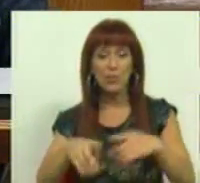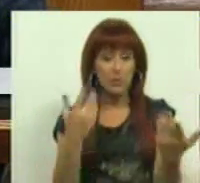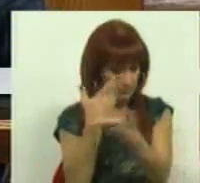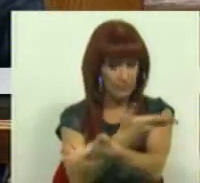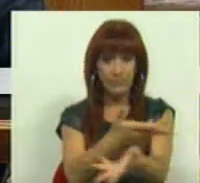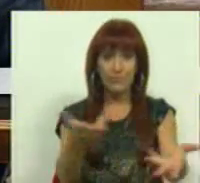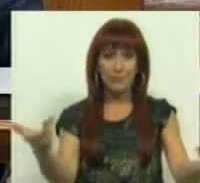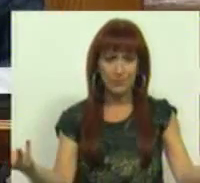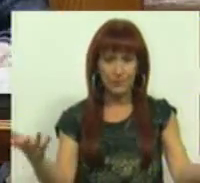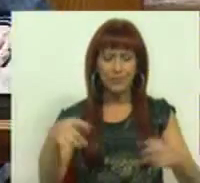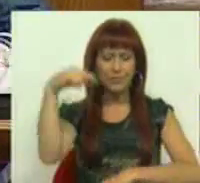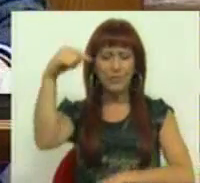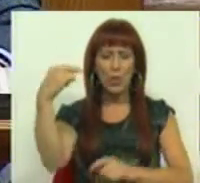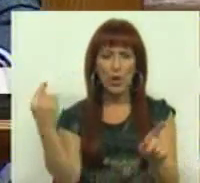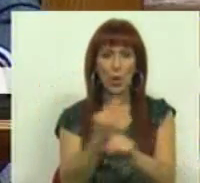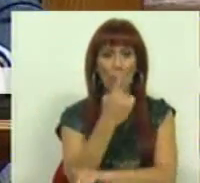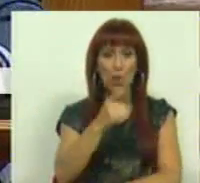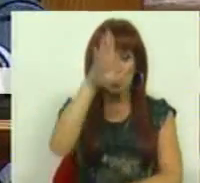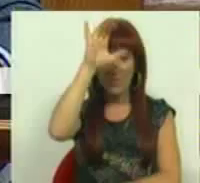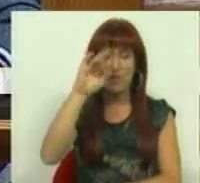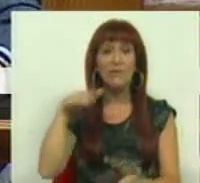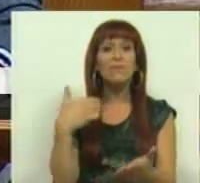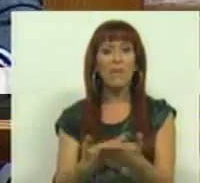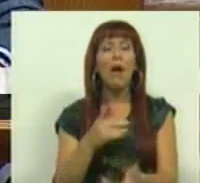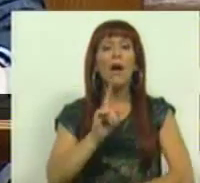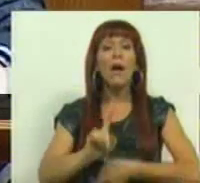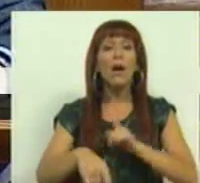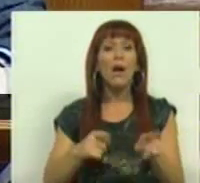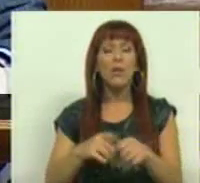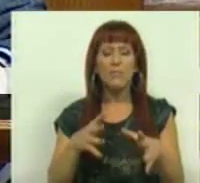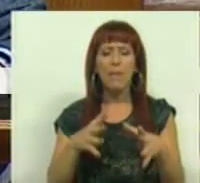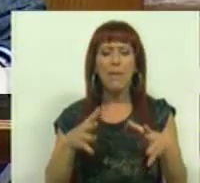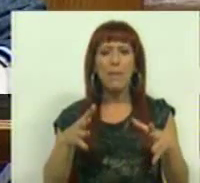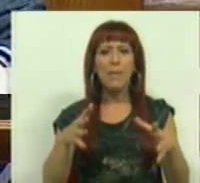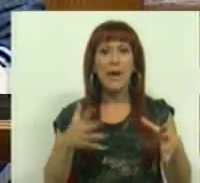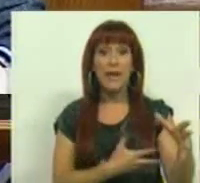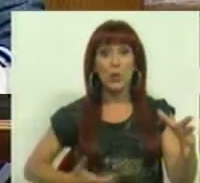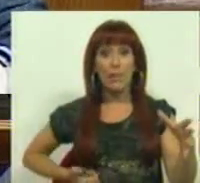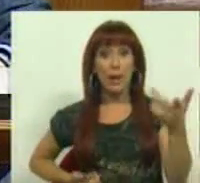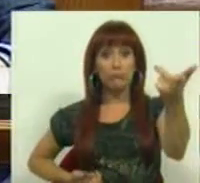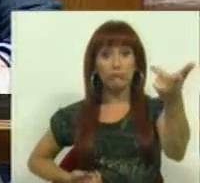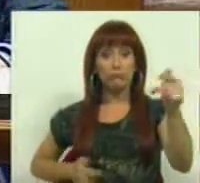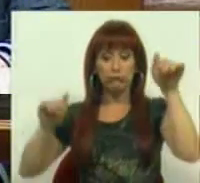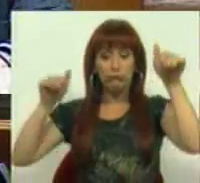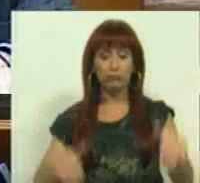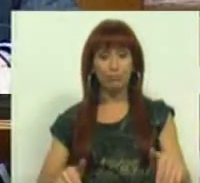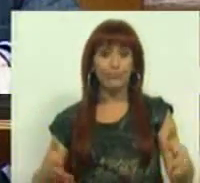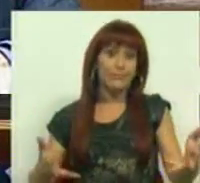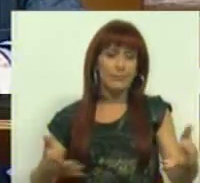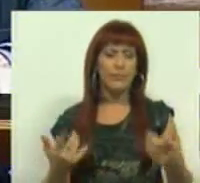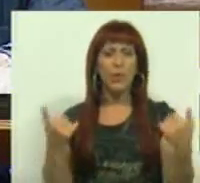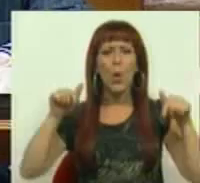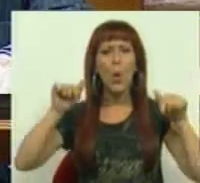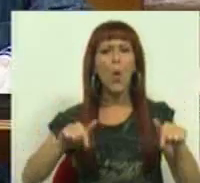à vista. A única coisa que o Governo tem colocado é crescer o desemprego e a recessão.